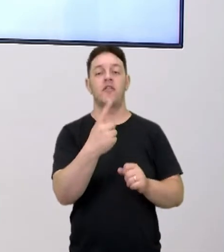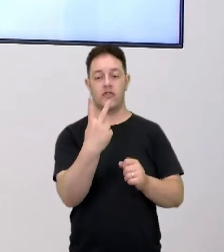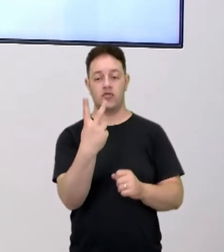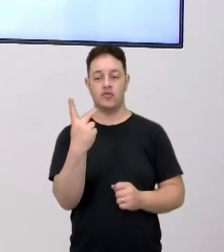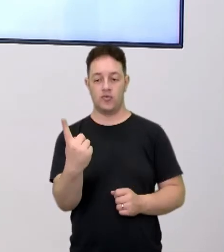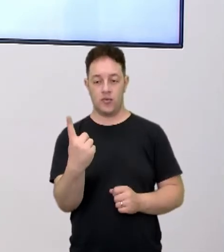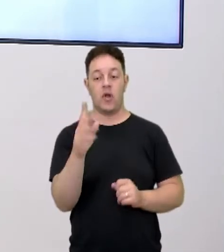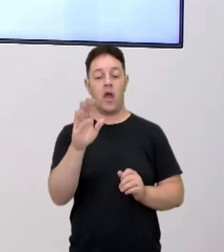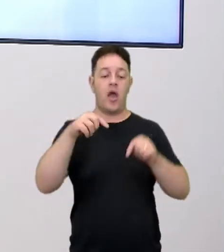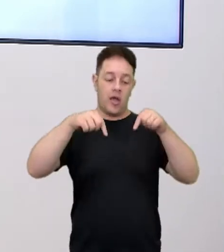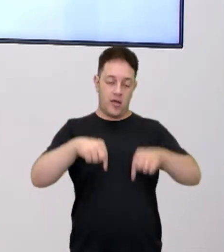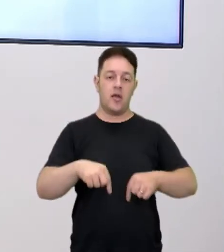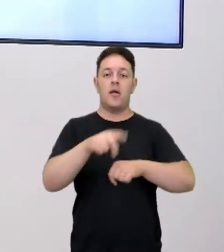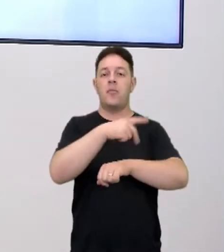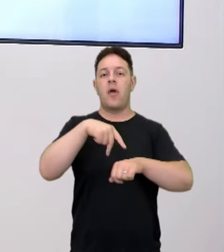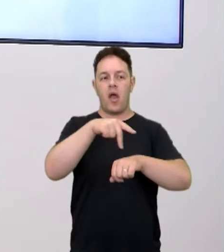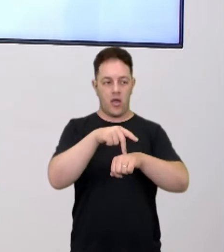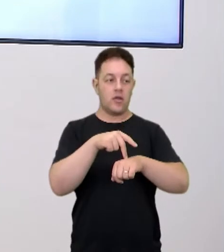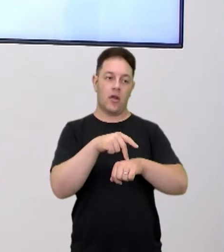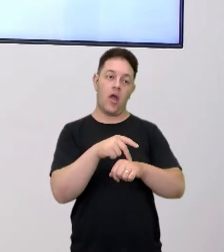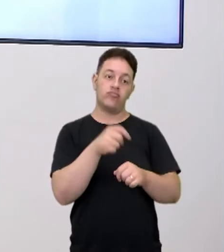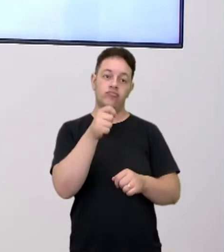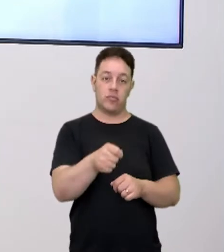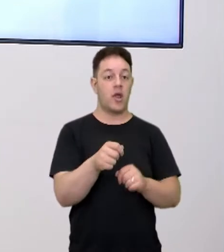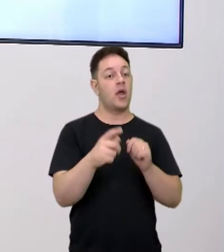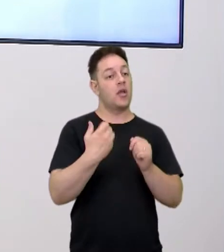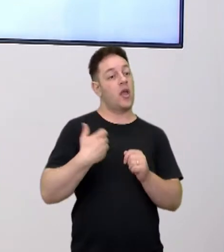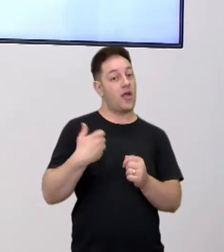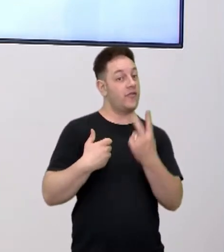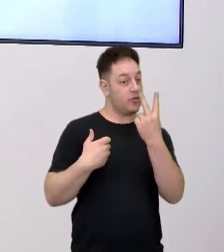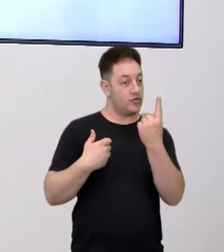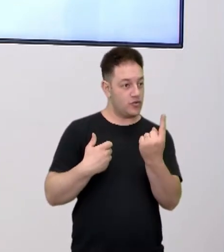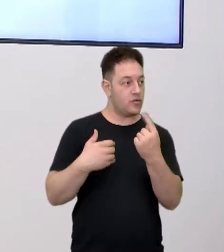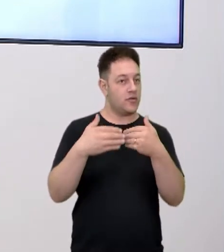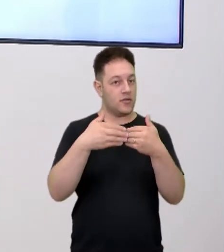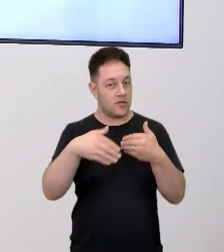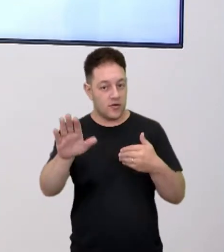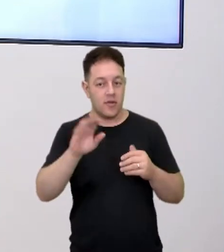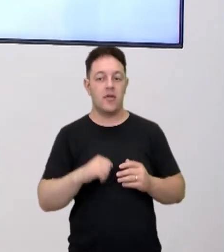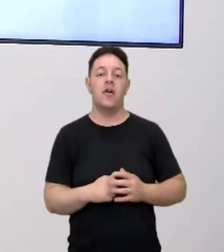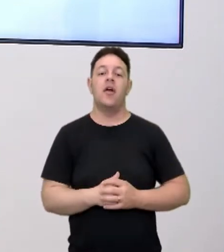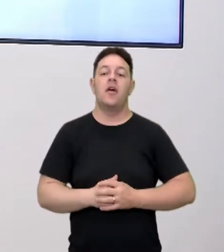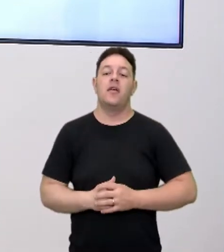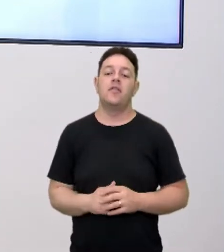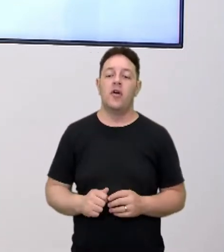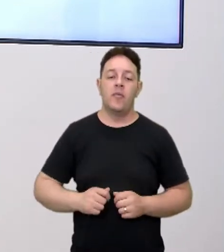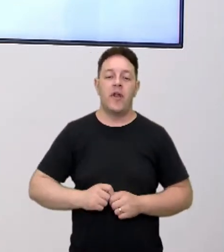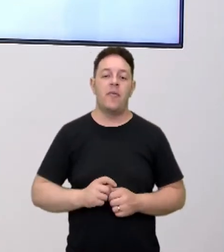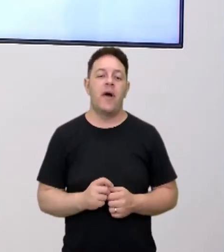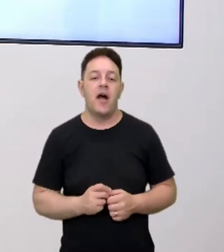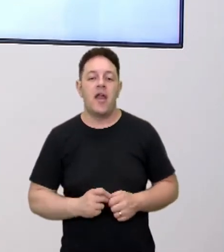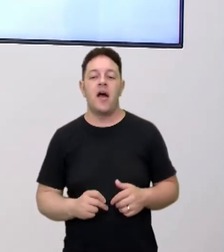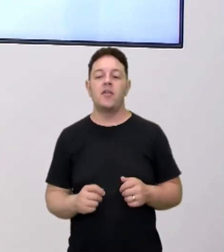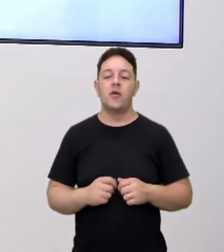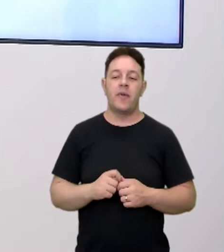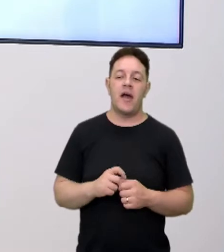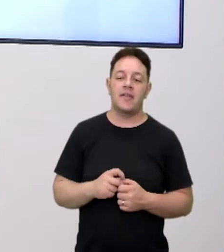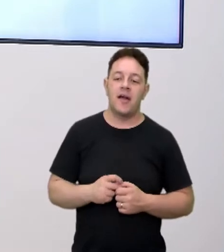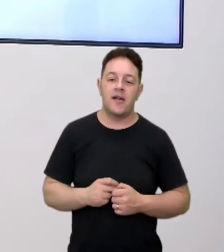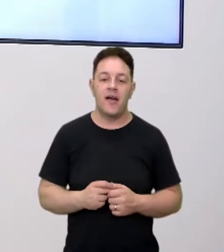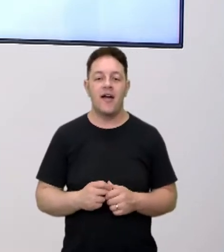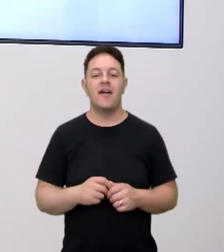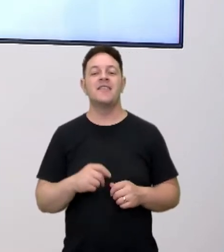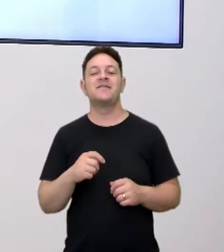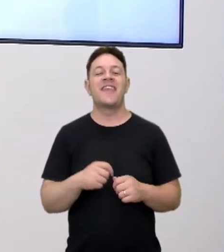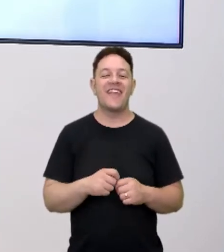tem algumas legislações também que olham como 21 anos, mas a maioria é 18, tá? Então, entre 18 e 21 anos é o período que se entende,